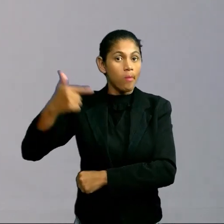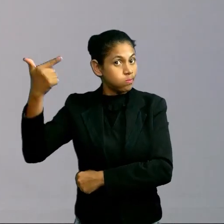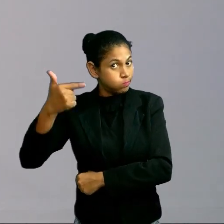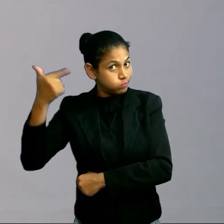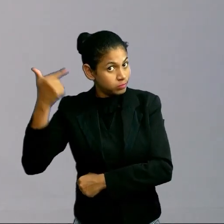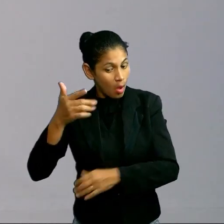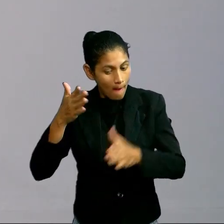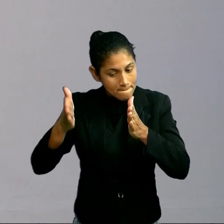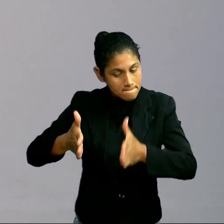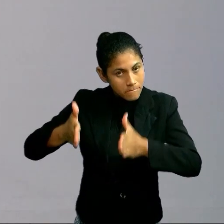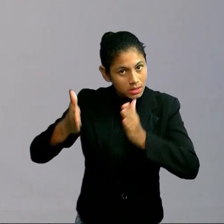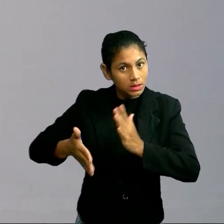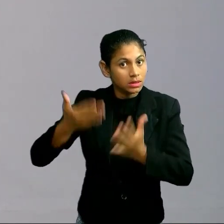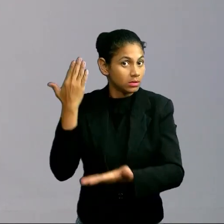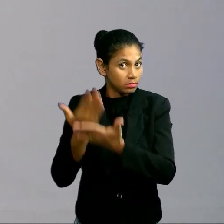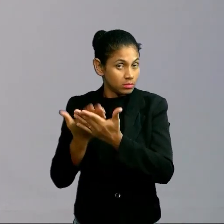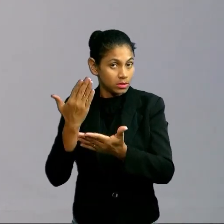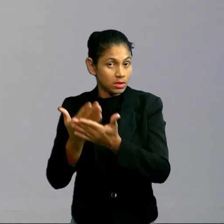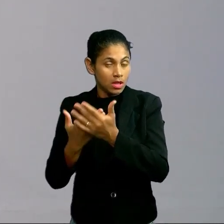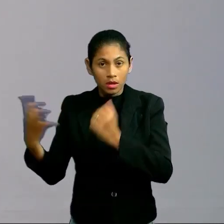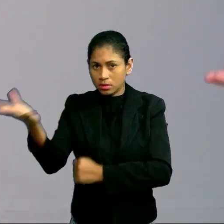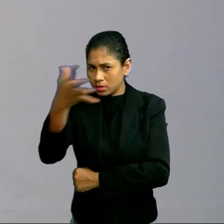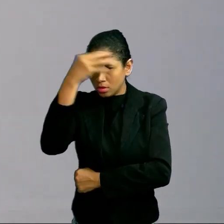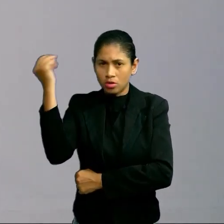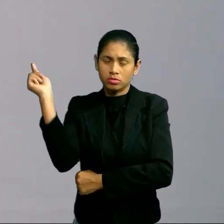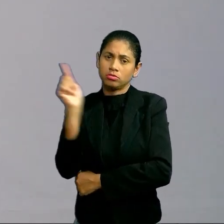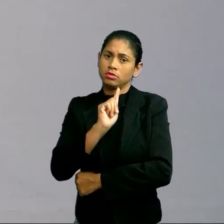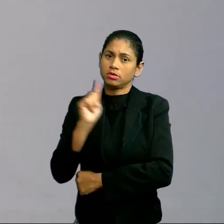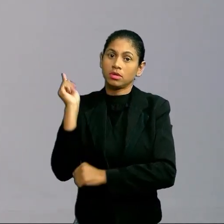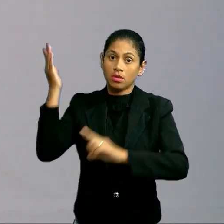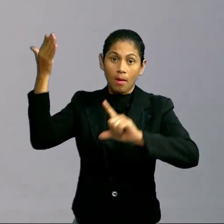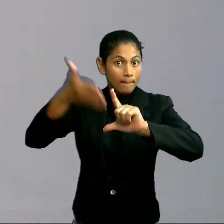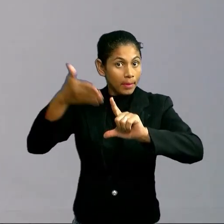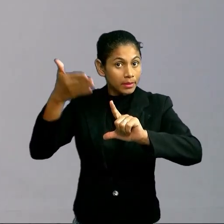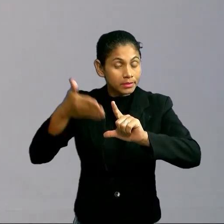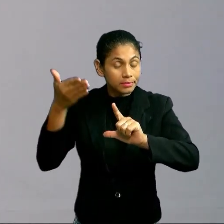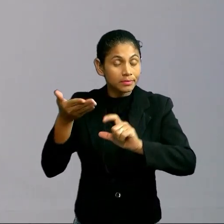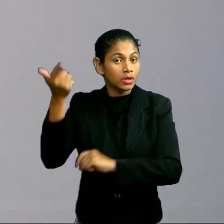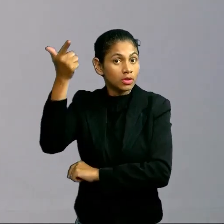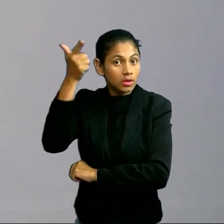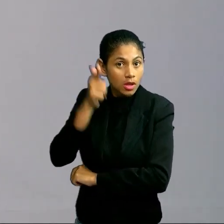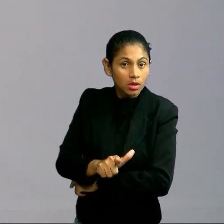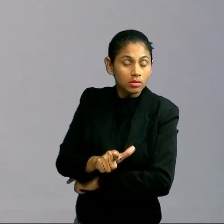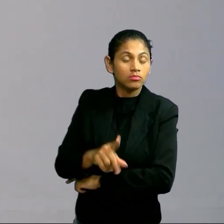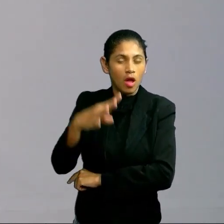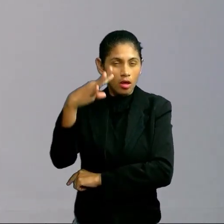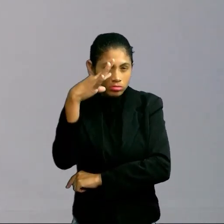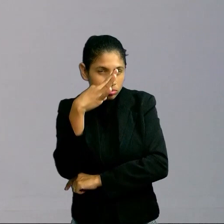nossa aula. Não esqueça de acessar as nossas plataformas, rever